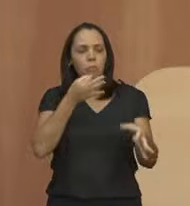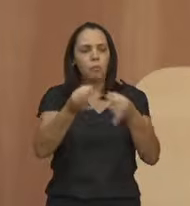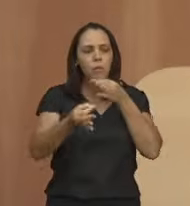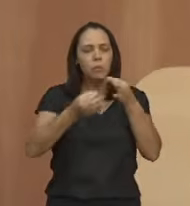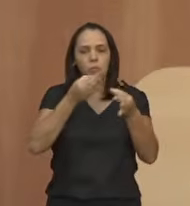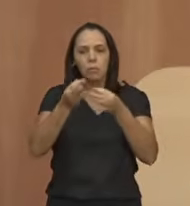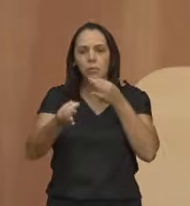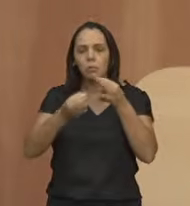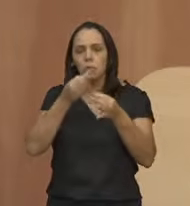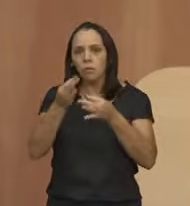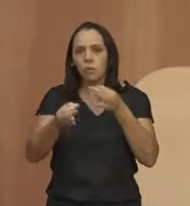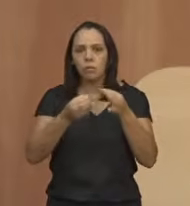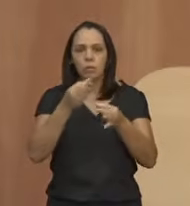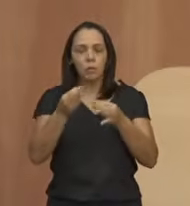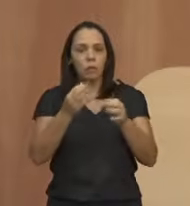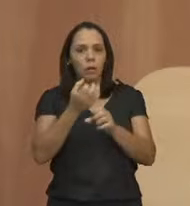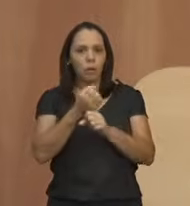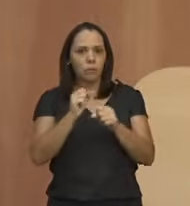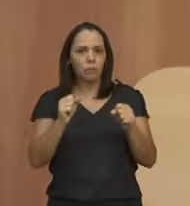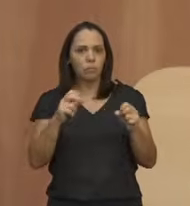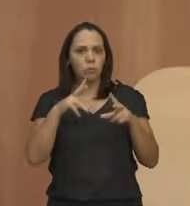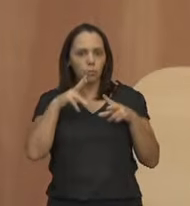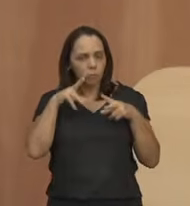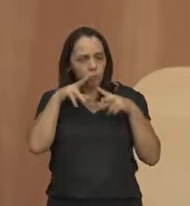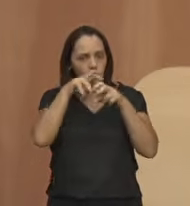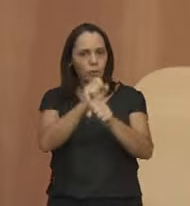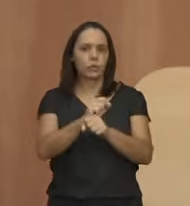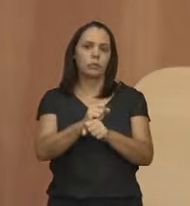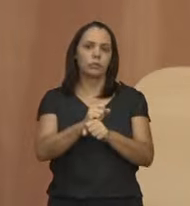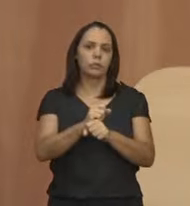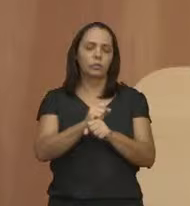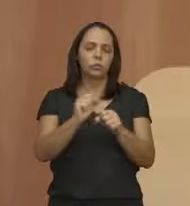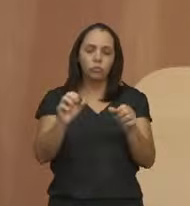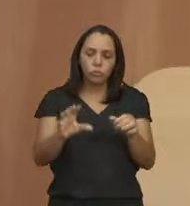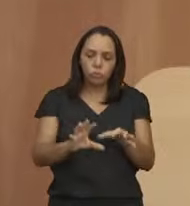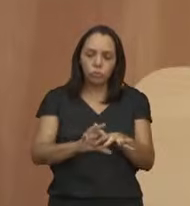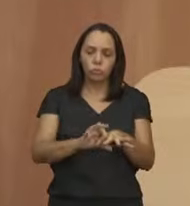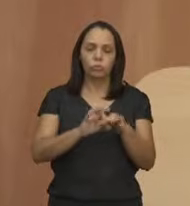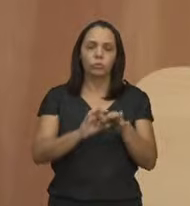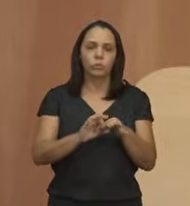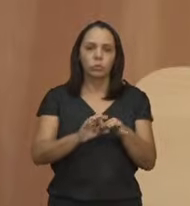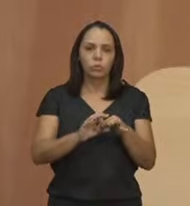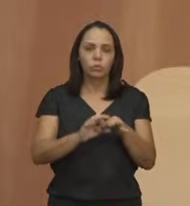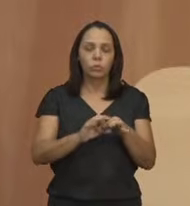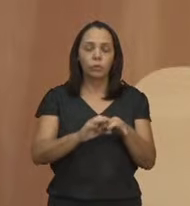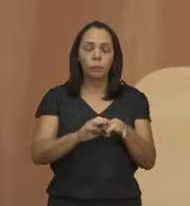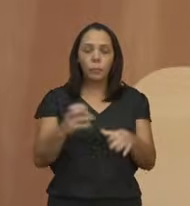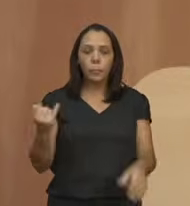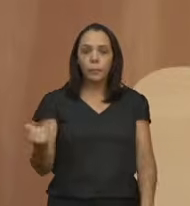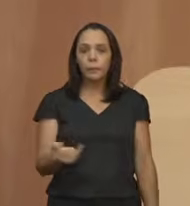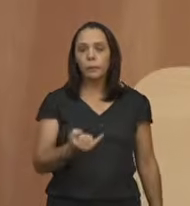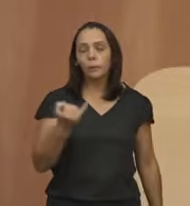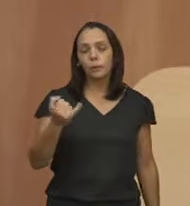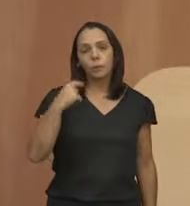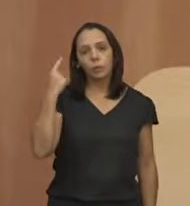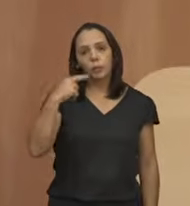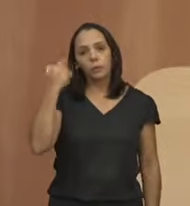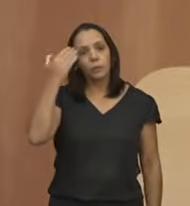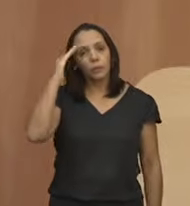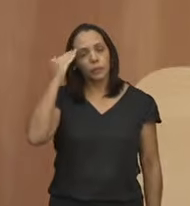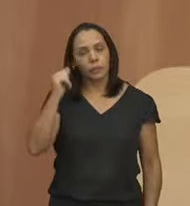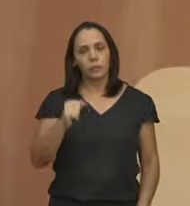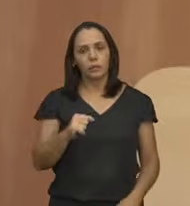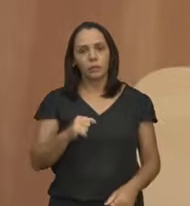a gente tem uma grande manifestação. Juntos nós somos fortes e é importante que os deputados entendam isso, que eles não podem legislar para si próprios, eles não